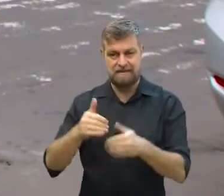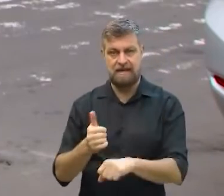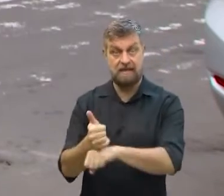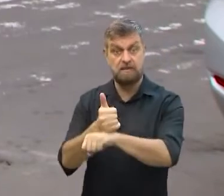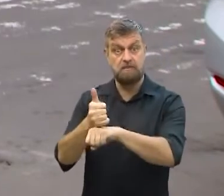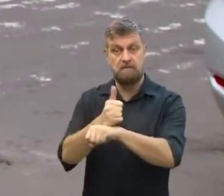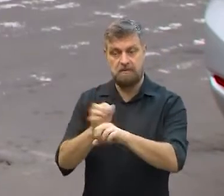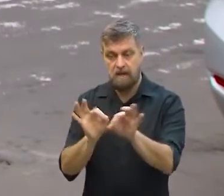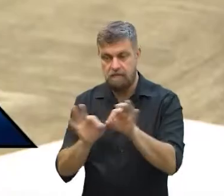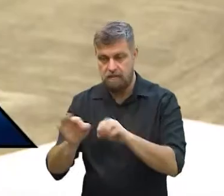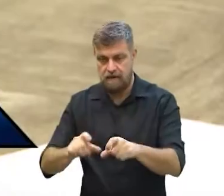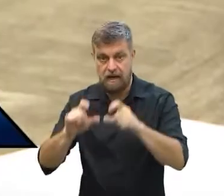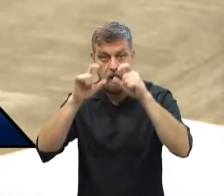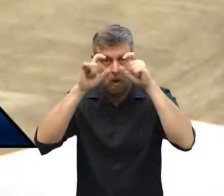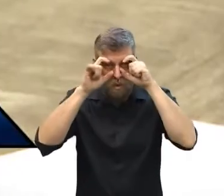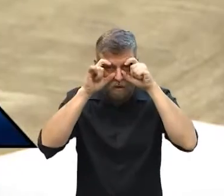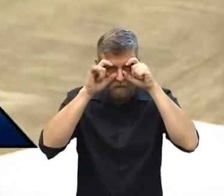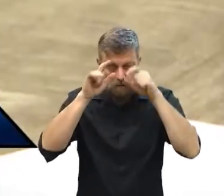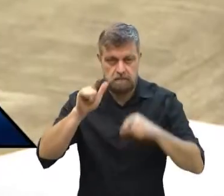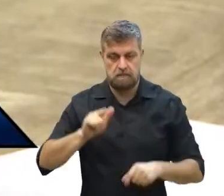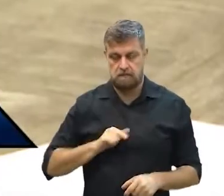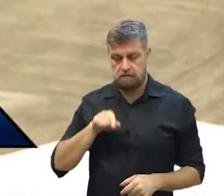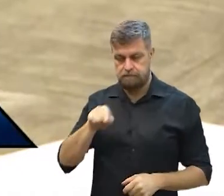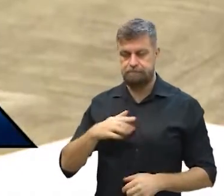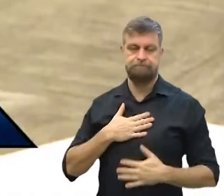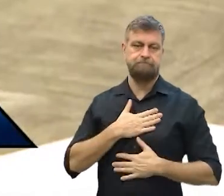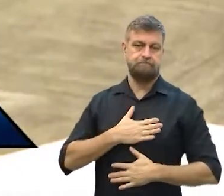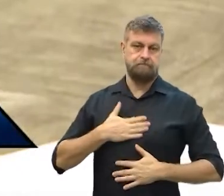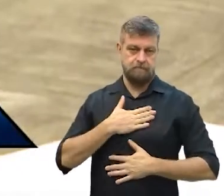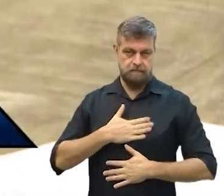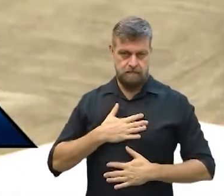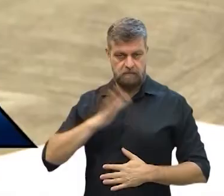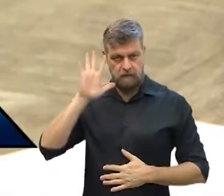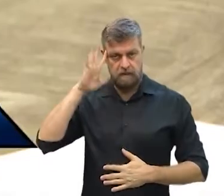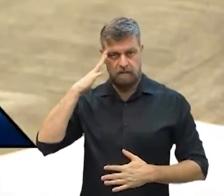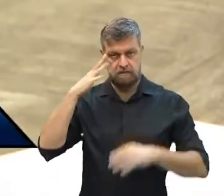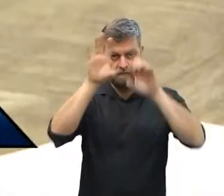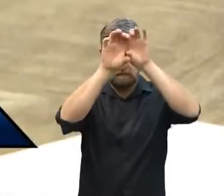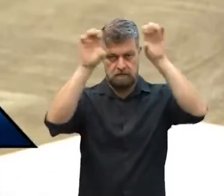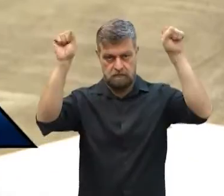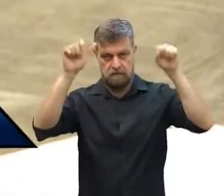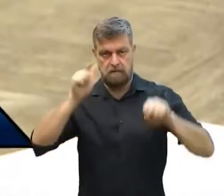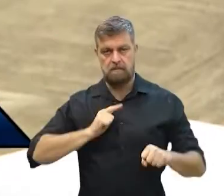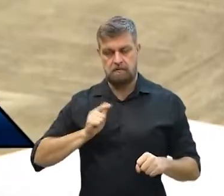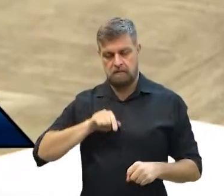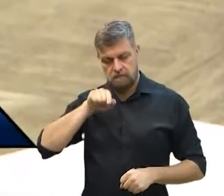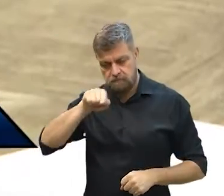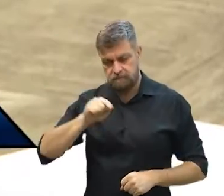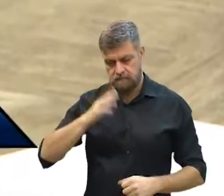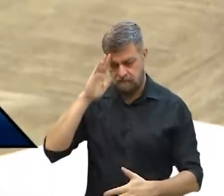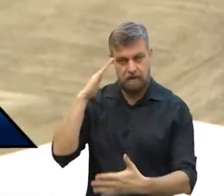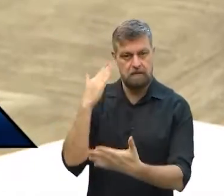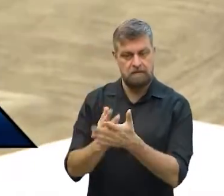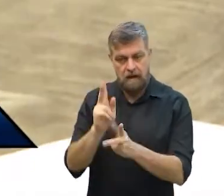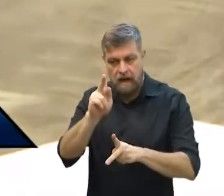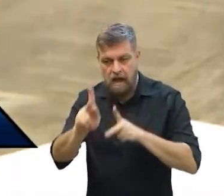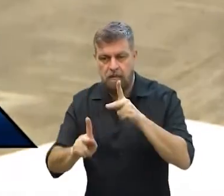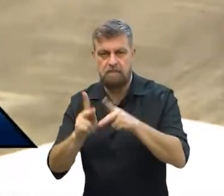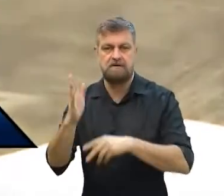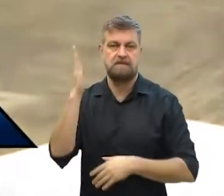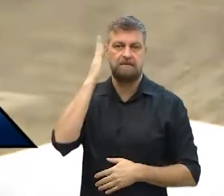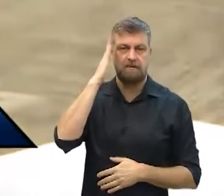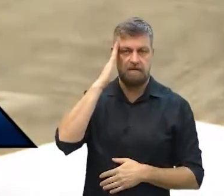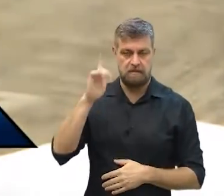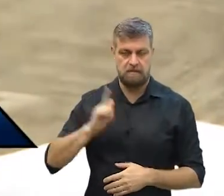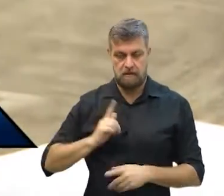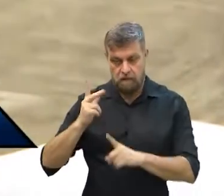gabinetes optométricos. O vereador se mostra satisfeito com a decisão do STF, que, segundo ele, traz mais confiança para a população.